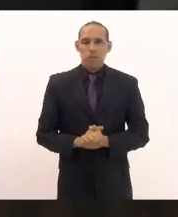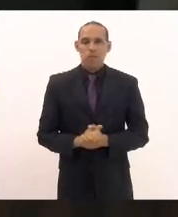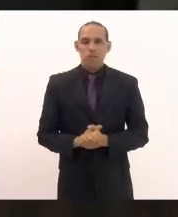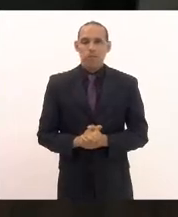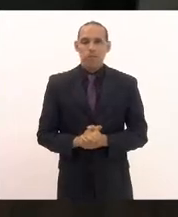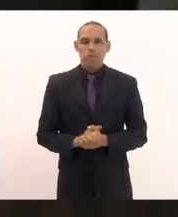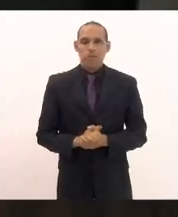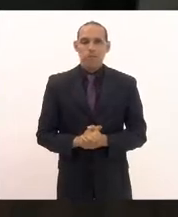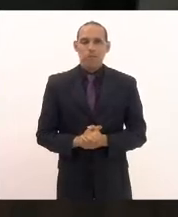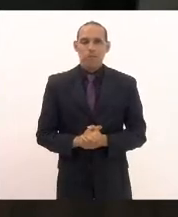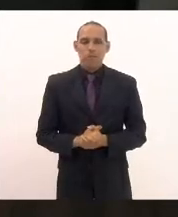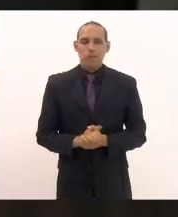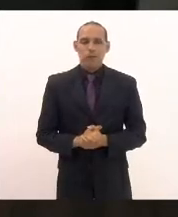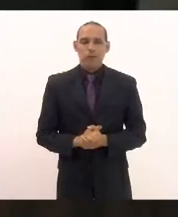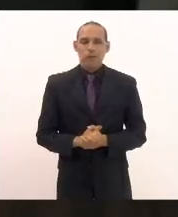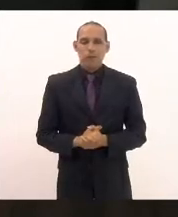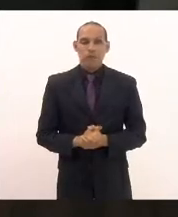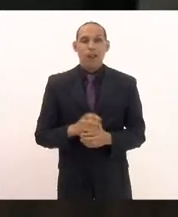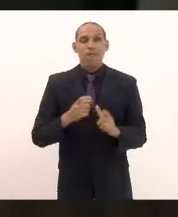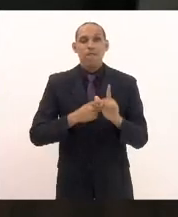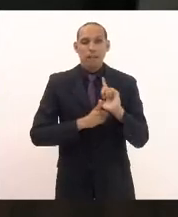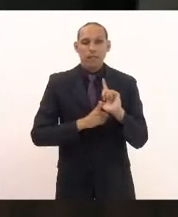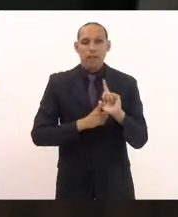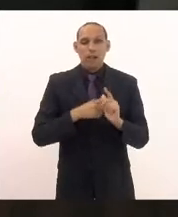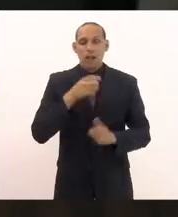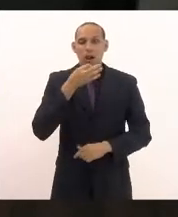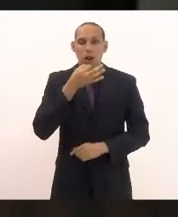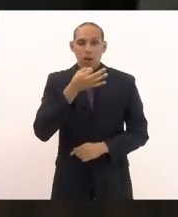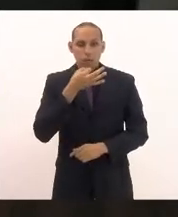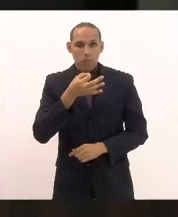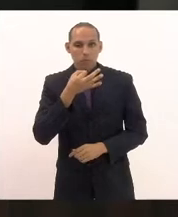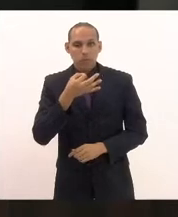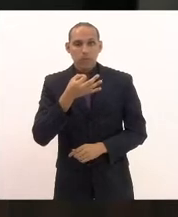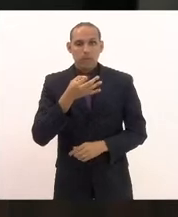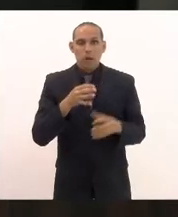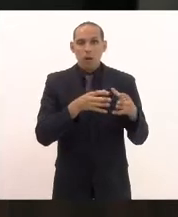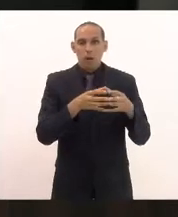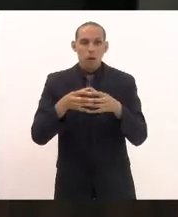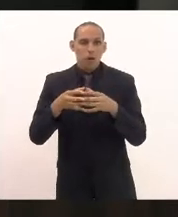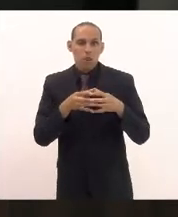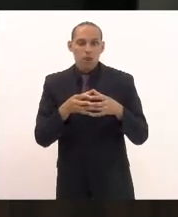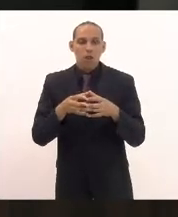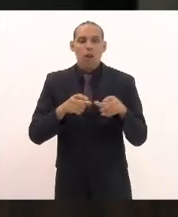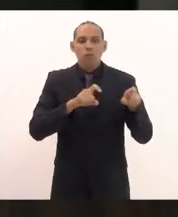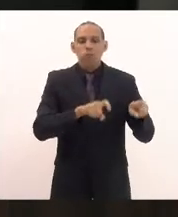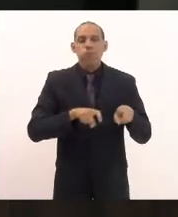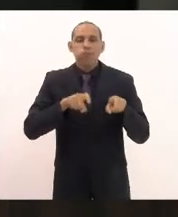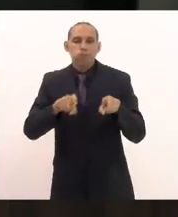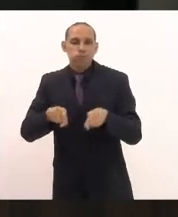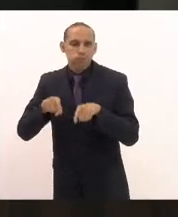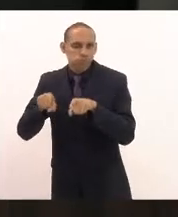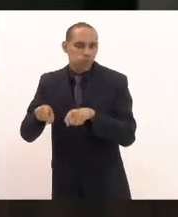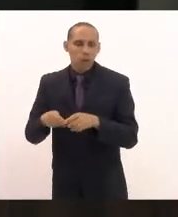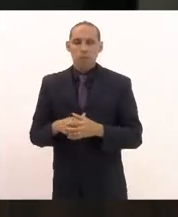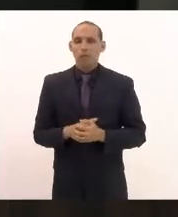do vencido. Pendente de pareceres das comissões de Educação, de Segurança Alimentar, de Agricultura, Pecuária